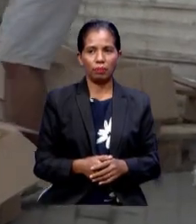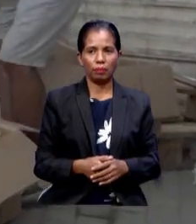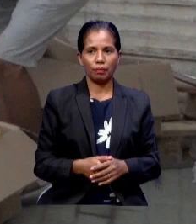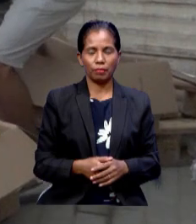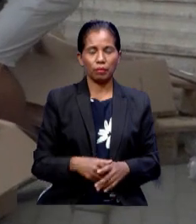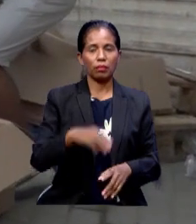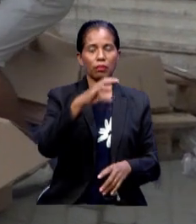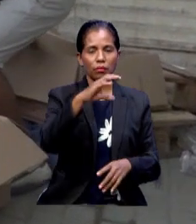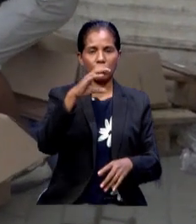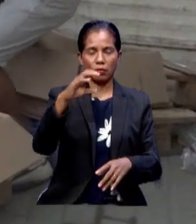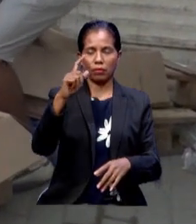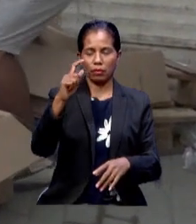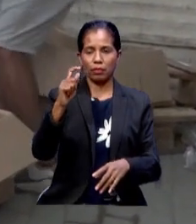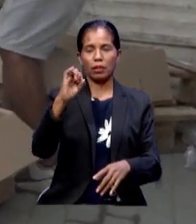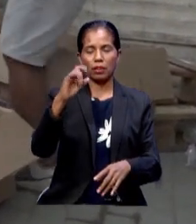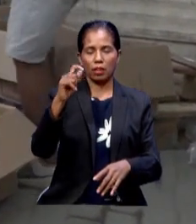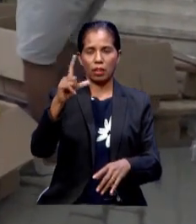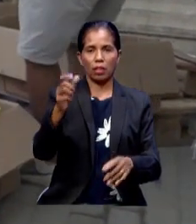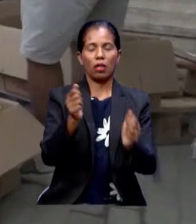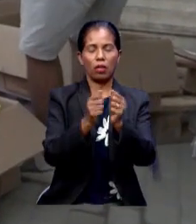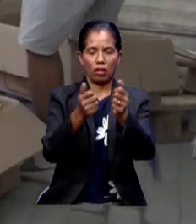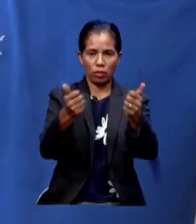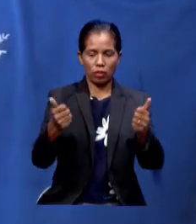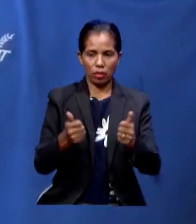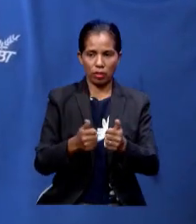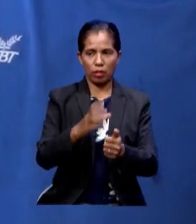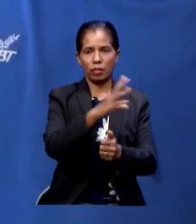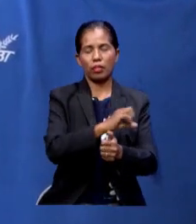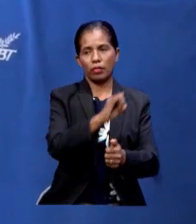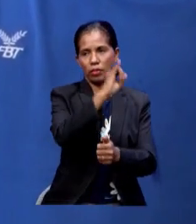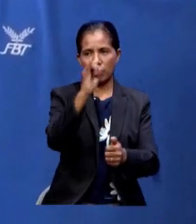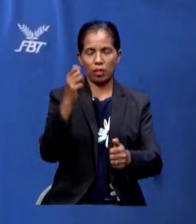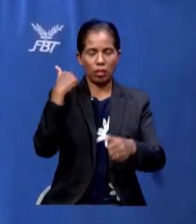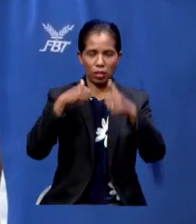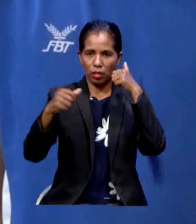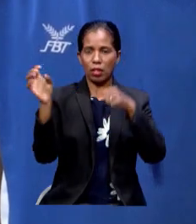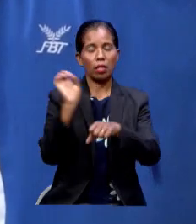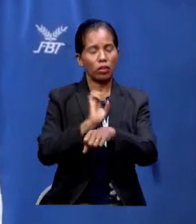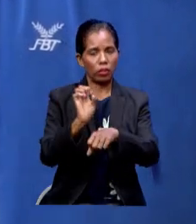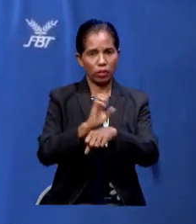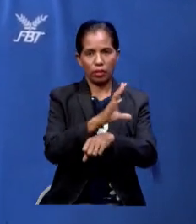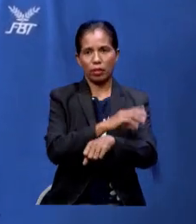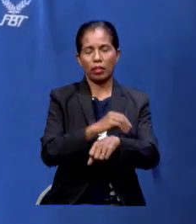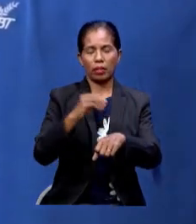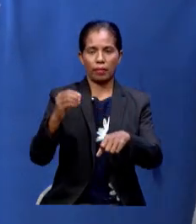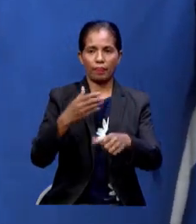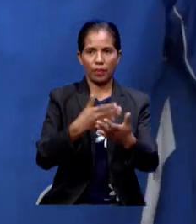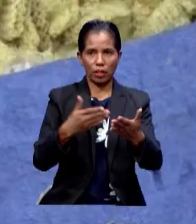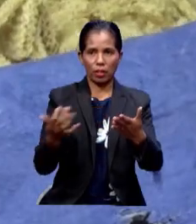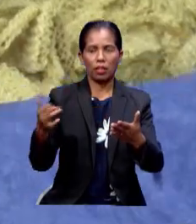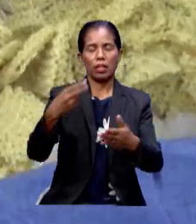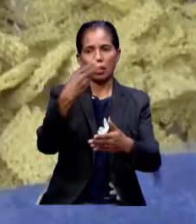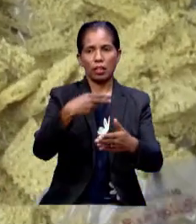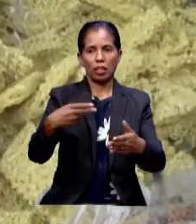Kamara Comércio e Indústria Timor-Leste ou Autoridade Inspeção e Fiscalização Atividade Econômica Sanitária no Alimentar, Quintané